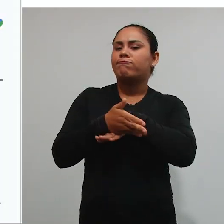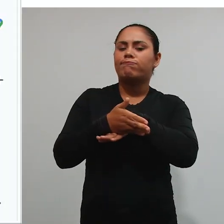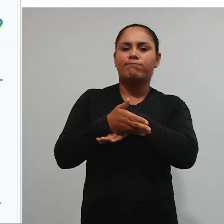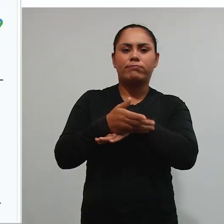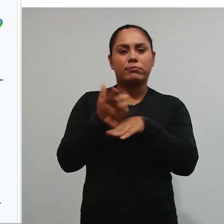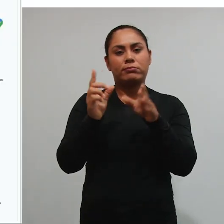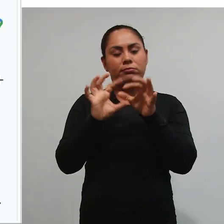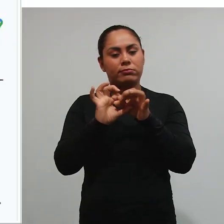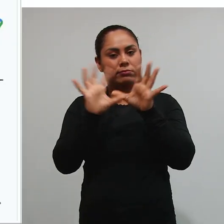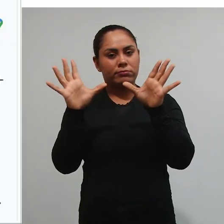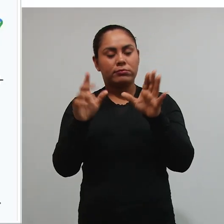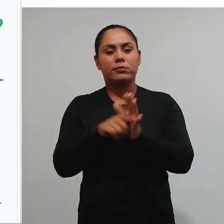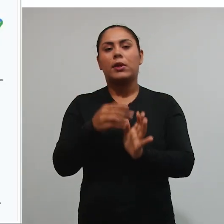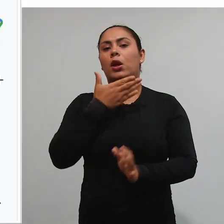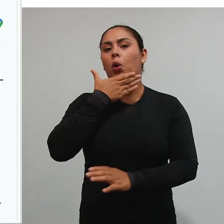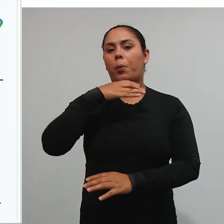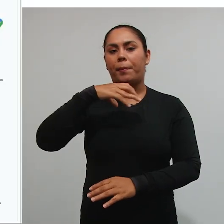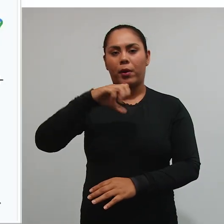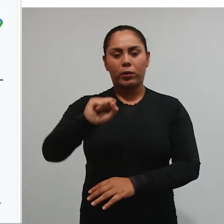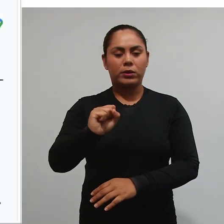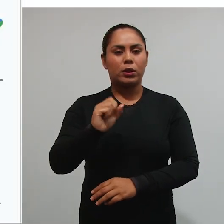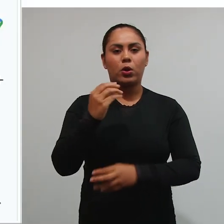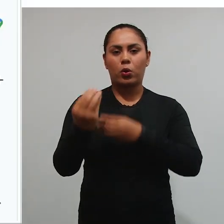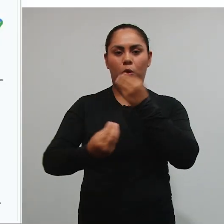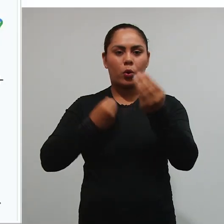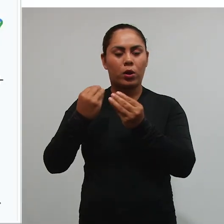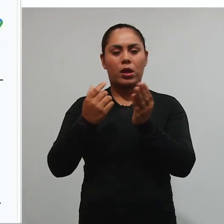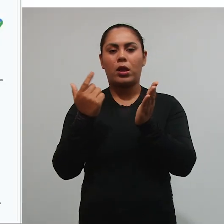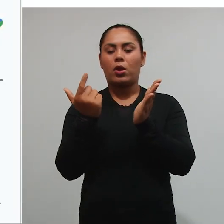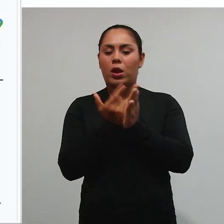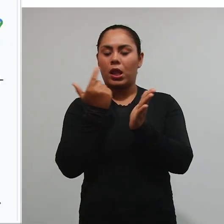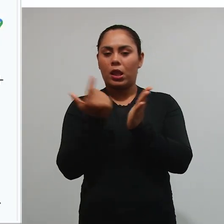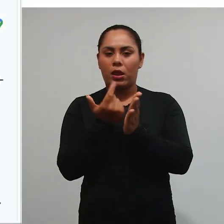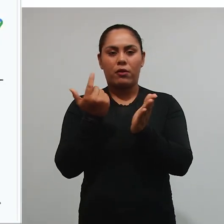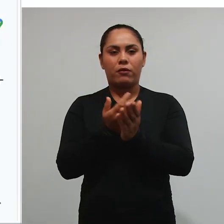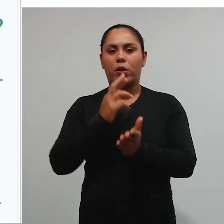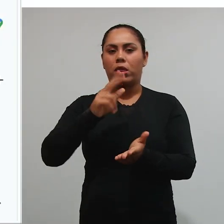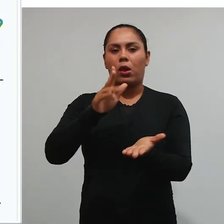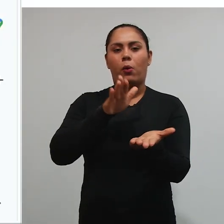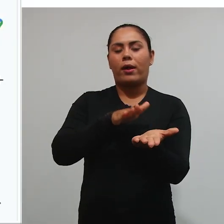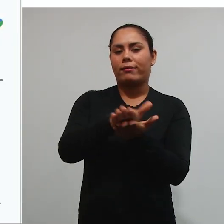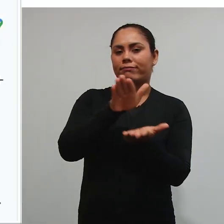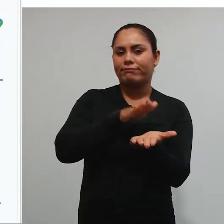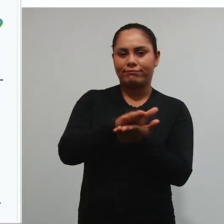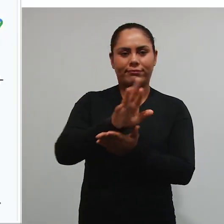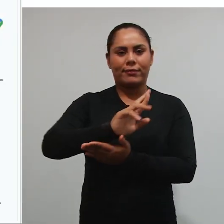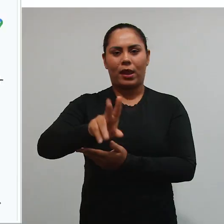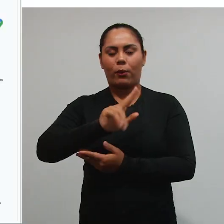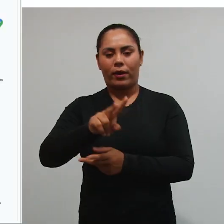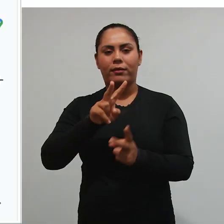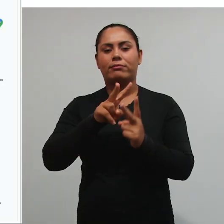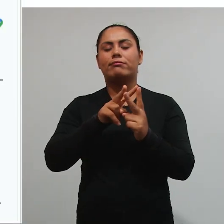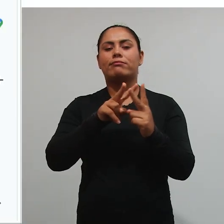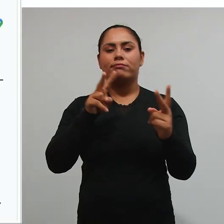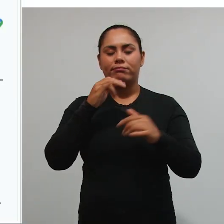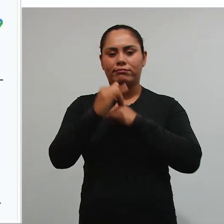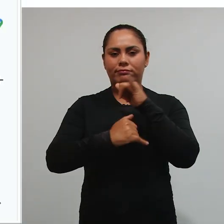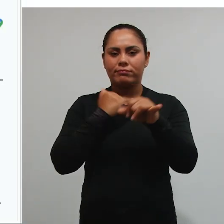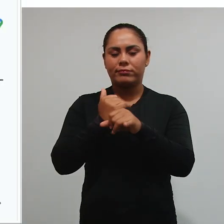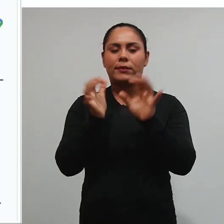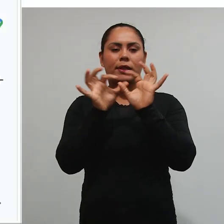link. No caso do Paulo Freire, como o livro não é físico, eu também tenho que fazer esses elementos. Então, eu tenho que colocar